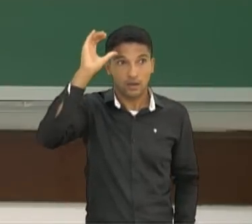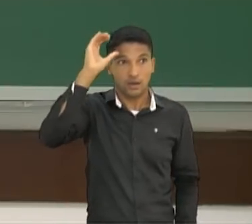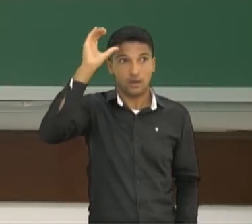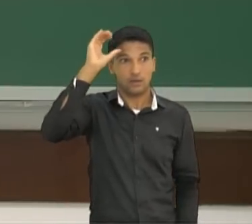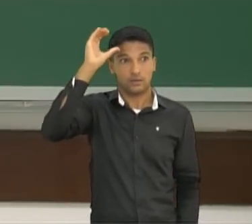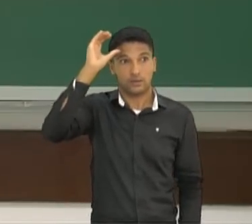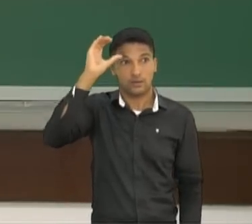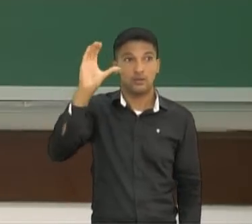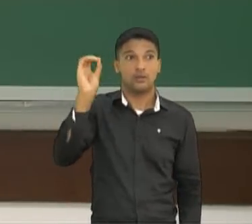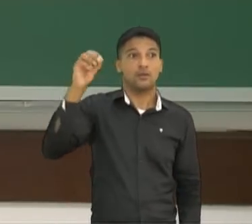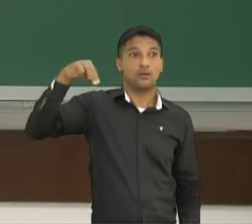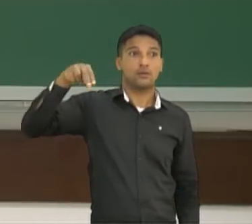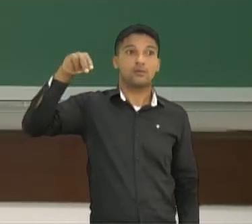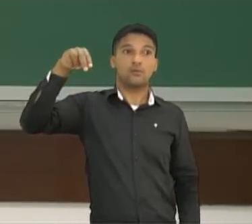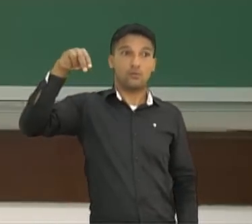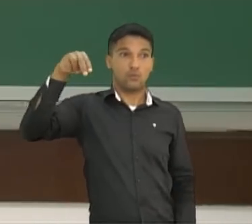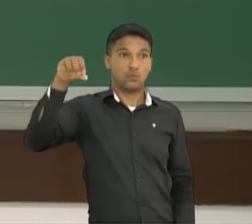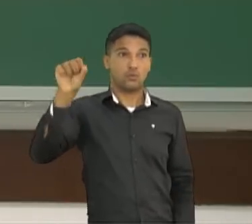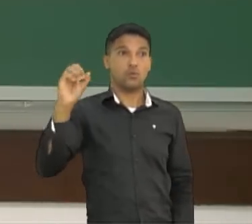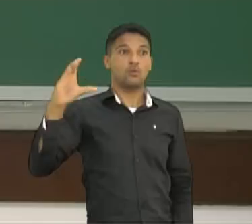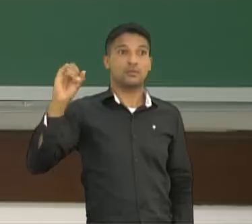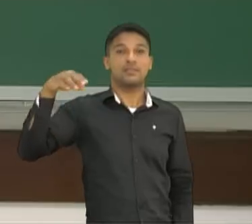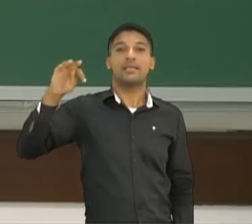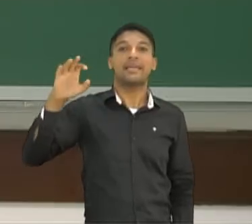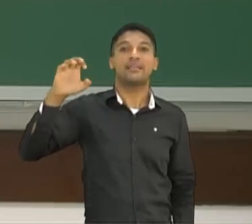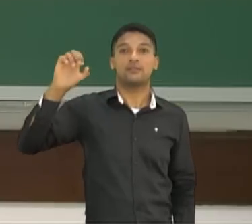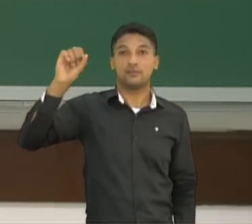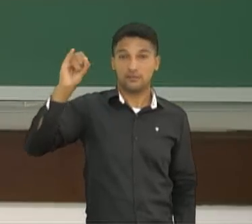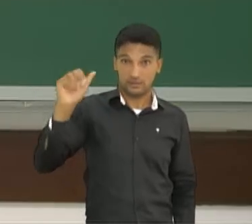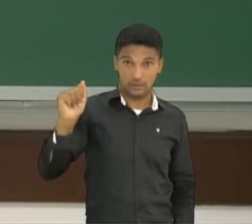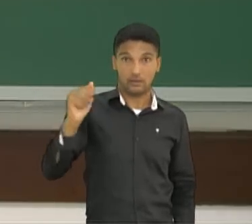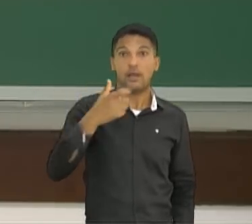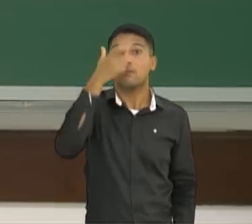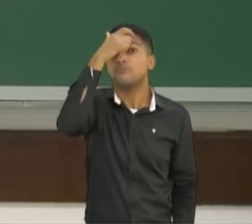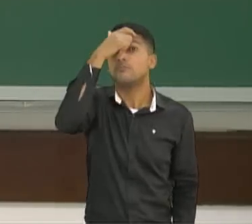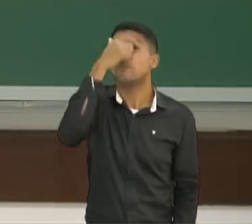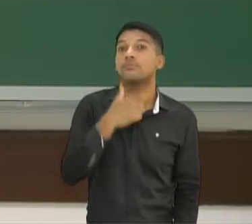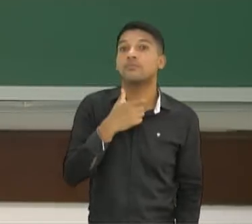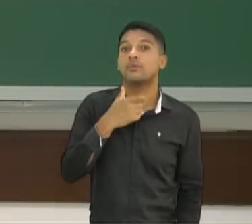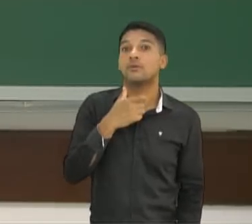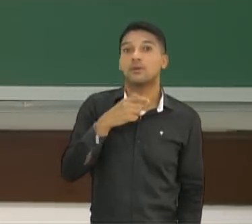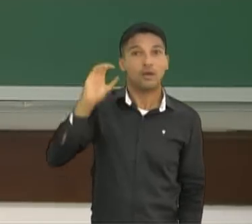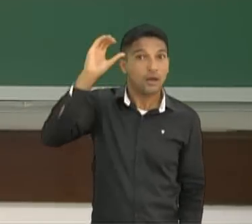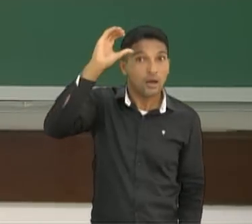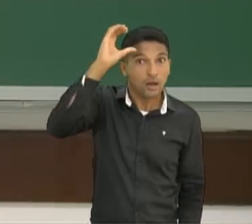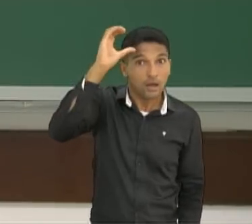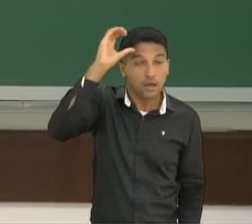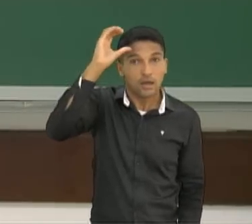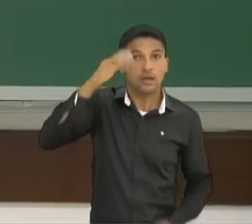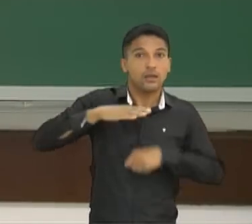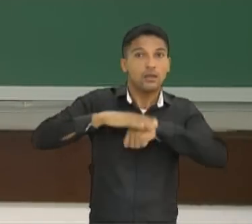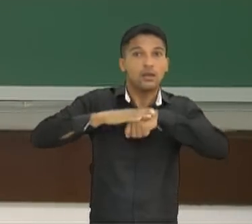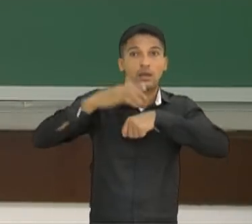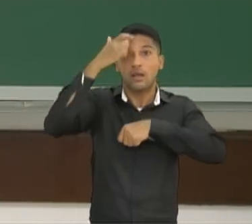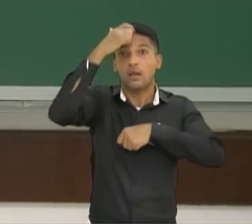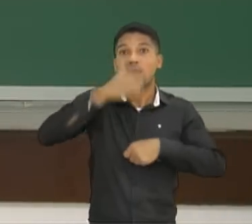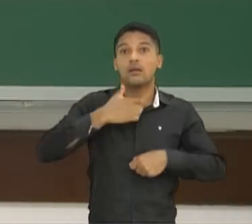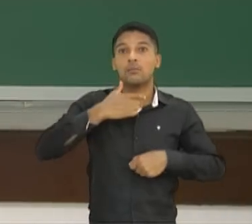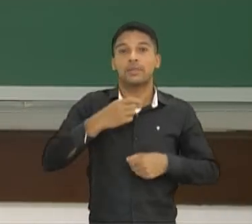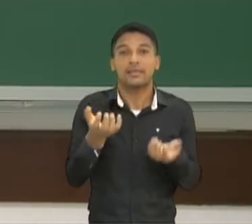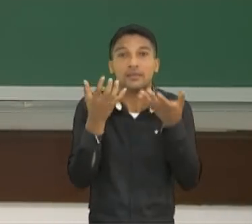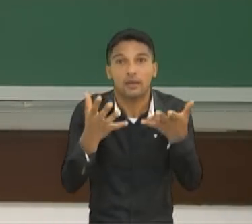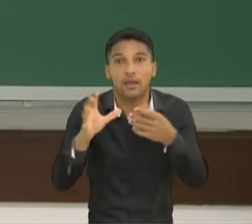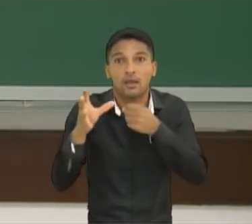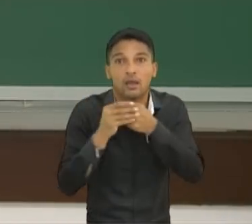do sujeito que quer conhecer. Se não tiver um sujeito que quer conhecer, não há processo de conhecimento, tá? Um outro aspecto